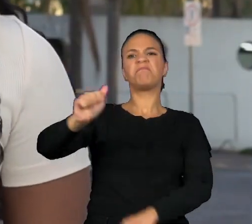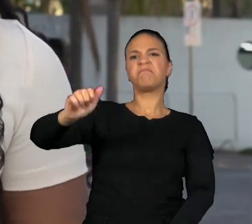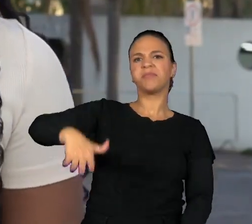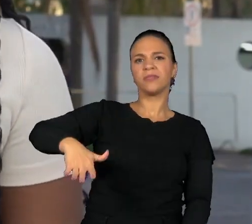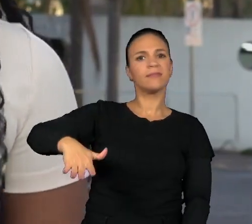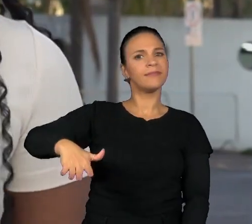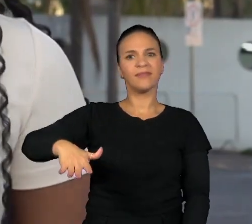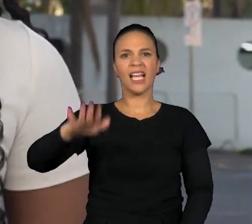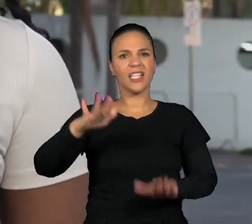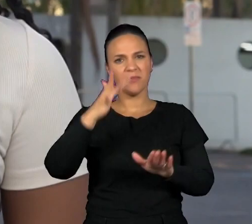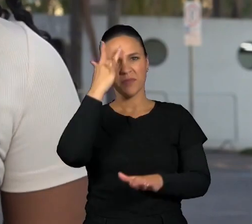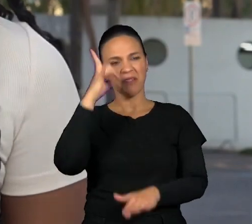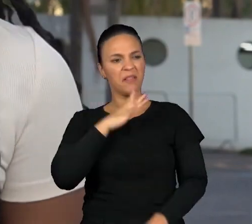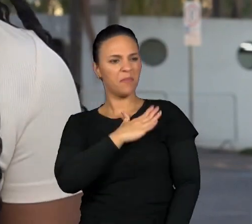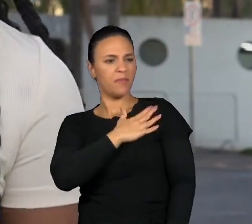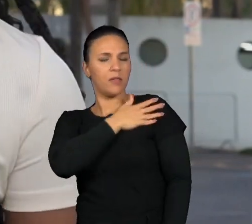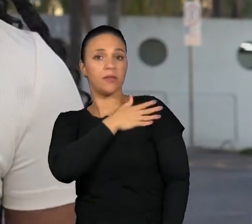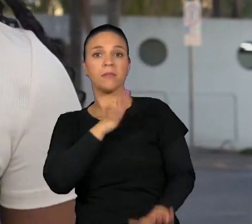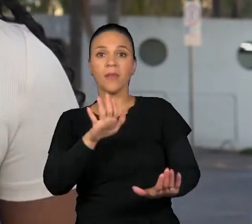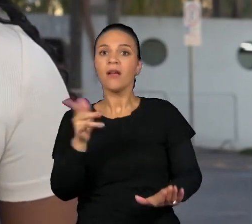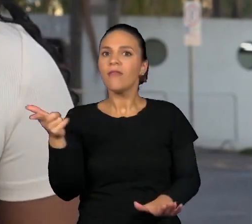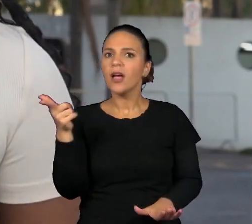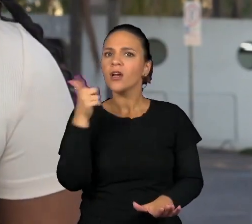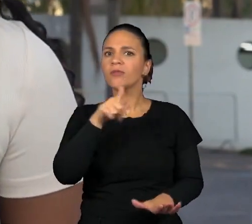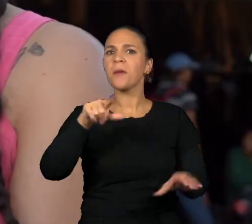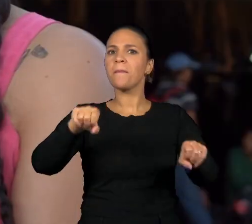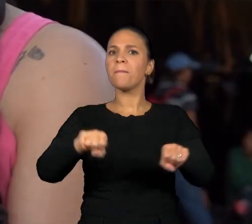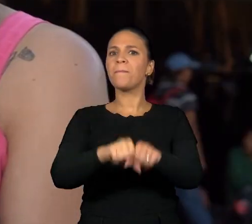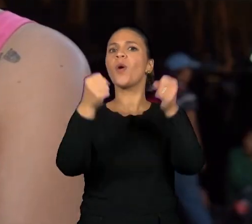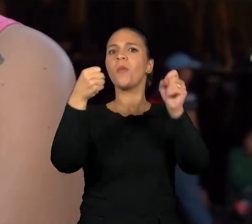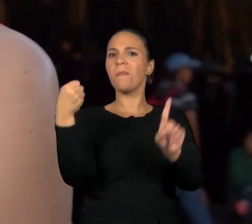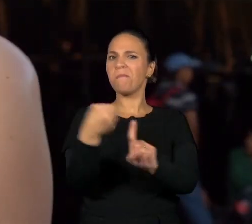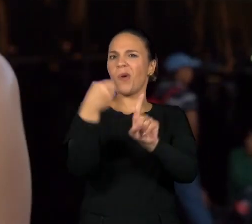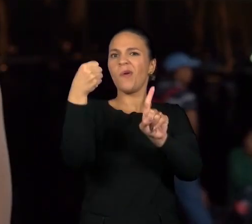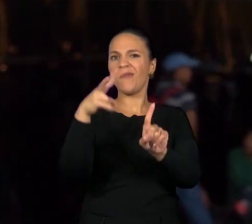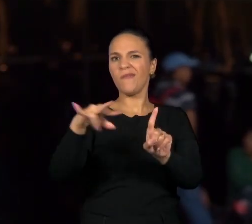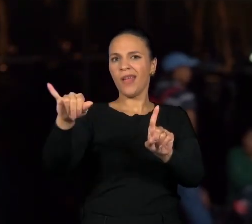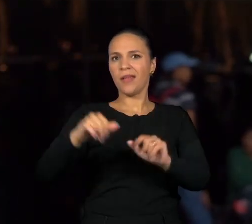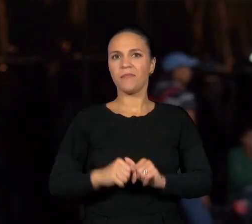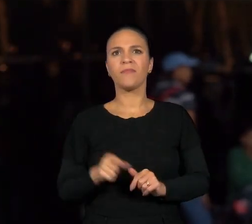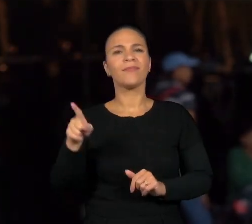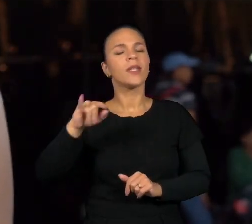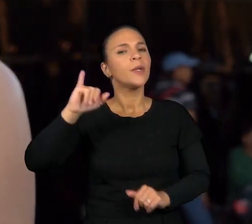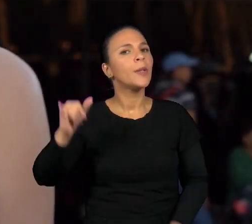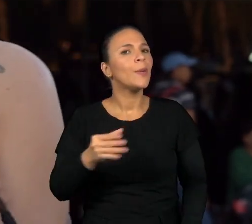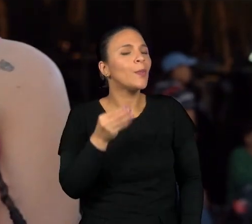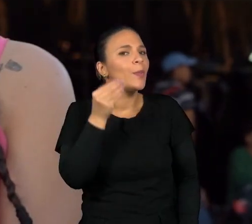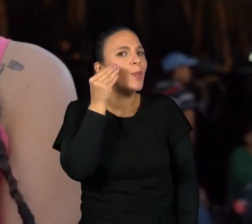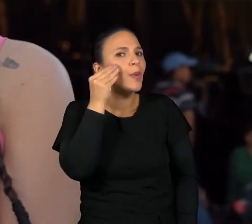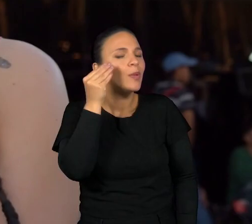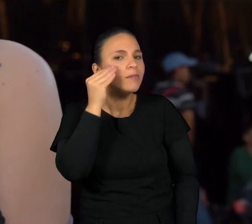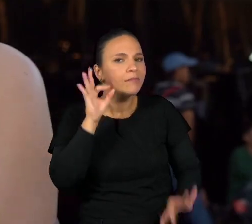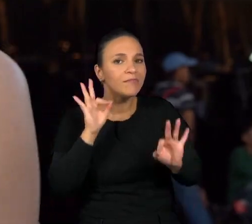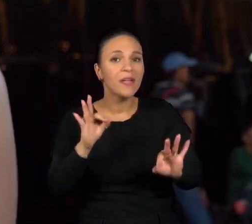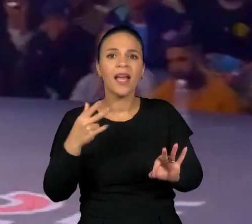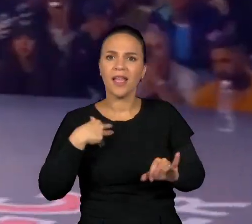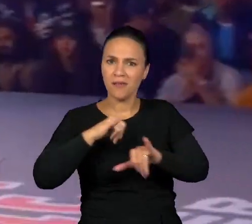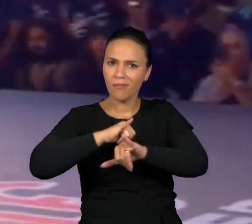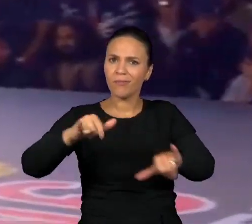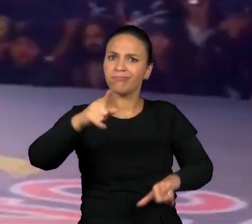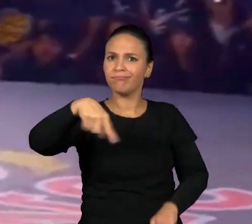muitos têm até um pouco de preconceito, mas a gente vai conseguir quebrar alguns padrões. É uma grande porta, é uma grande porta. Hoje eu falo para os meus